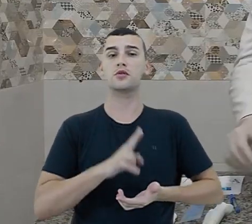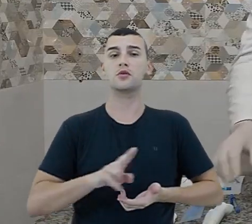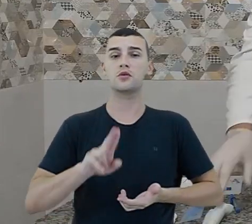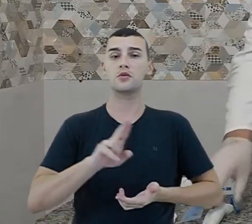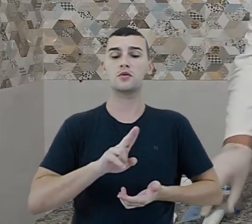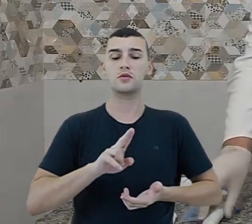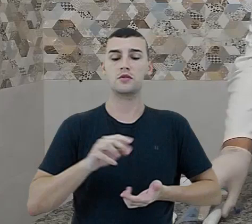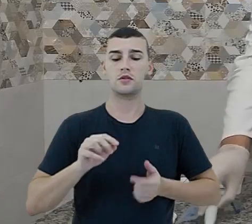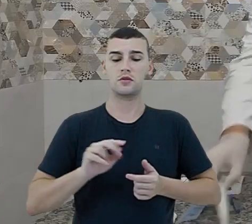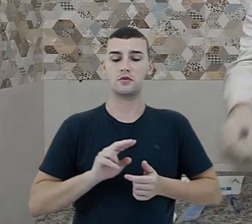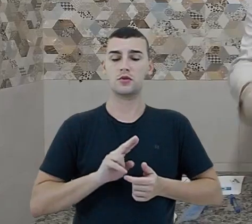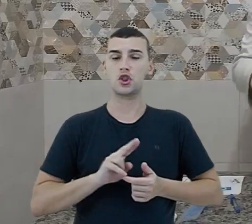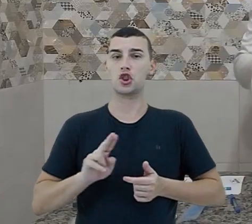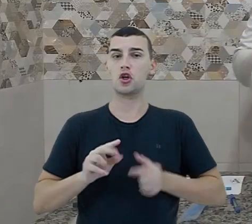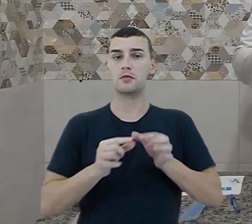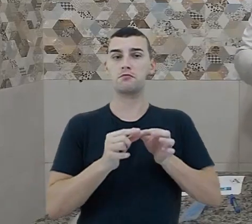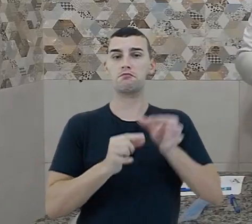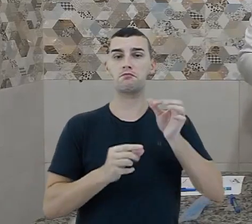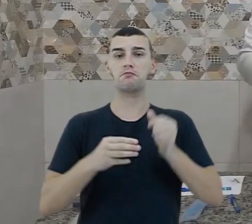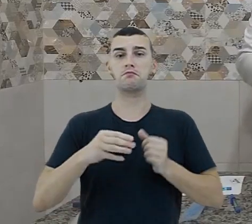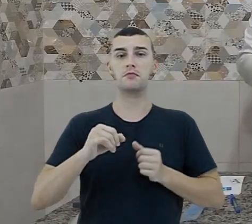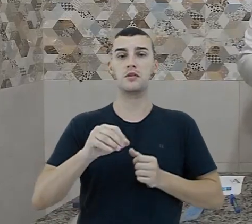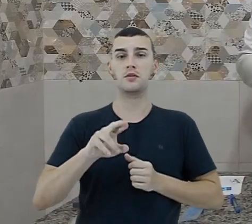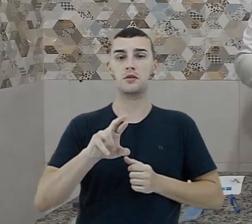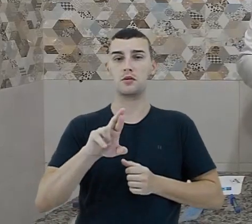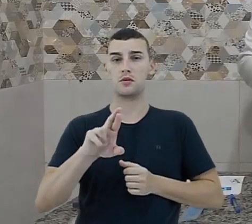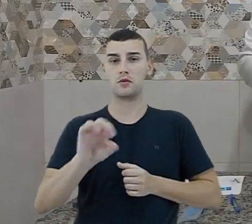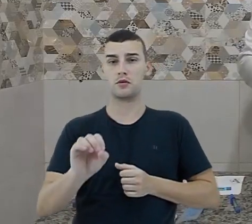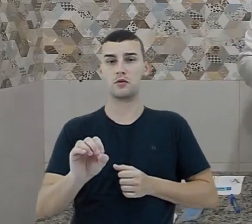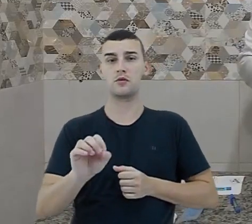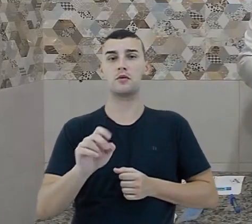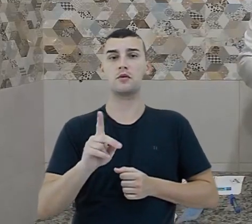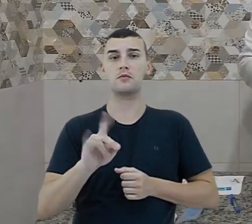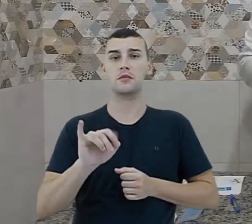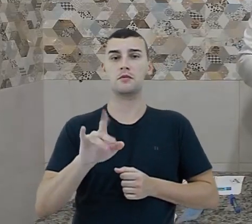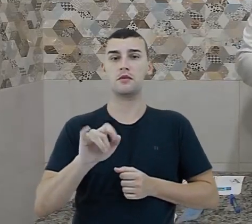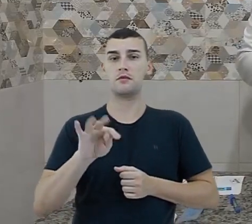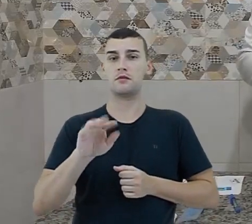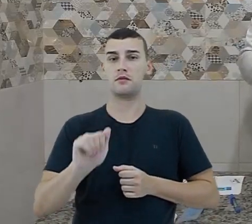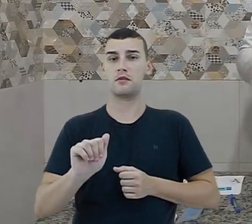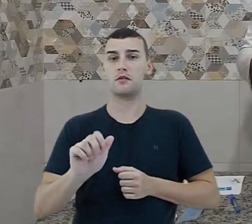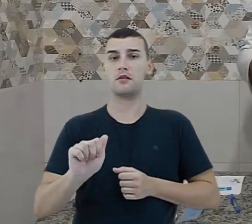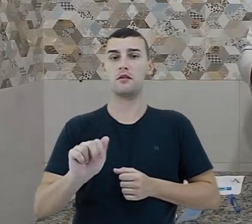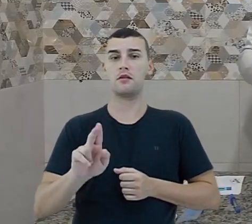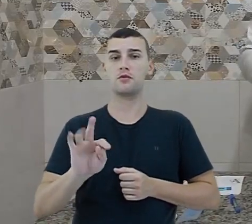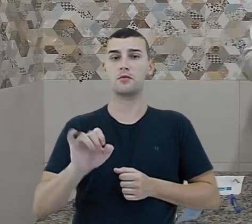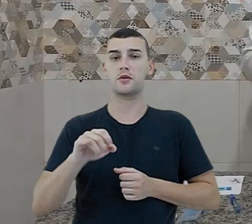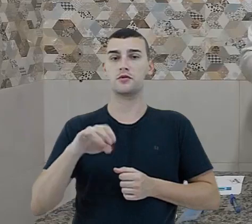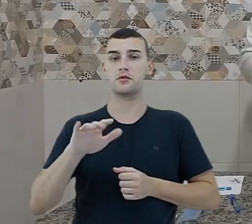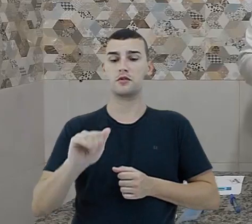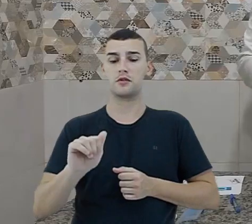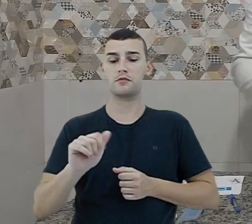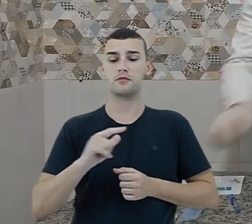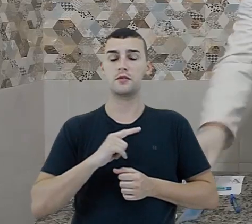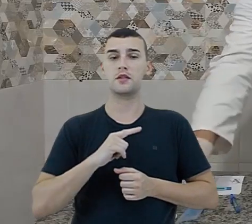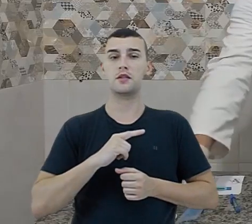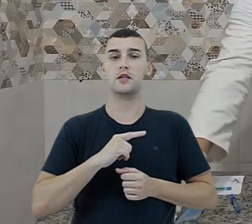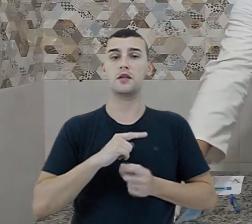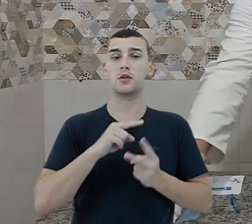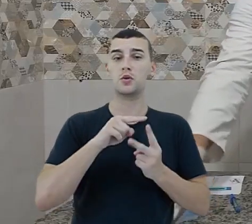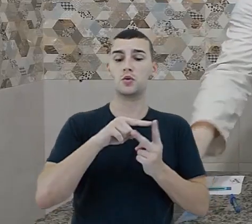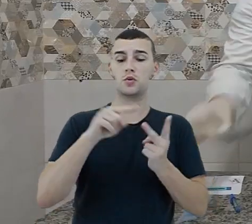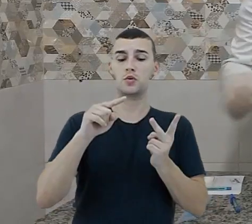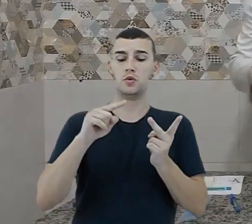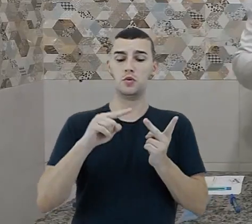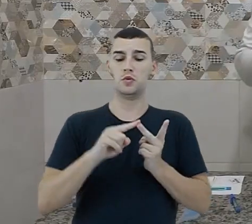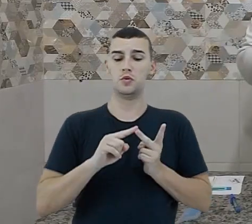utilizamos um instrumento chamado de micropipeta automática. A micropipeta automática, ela pode ter